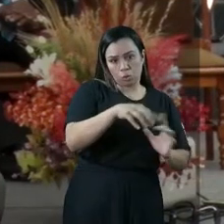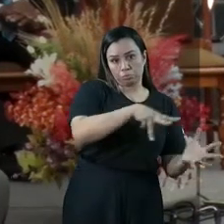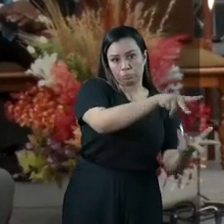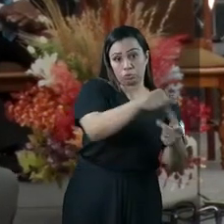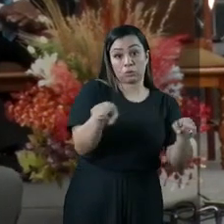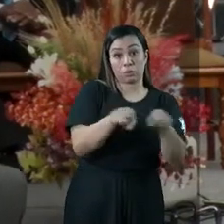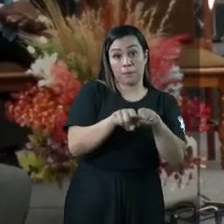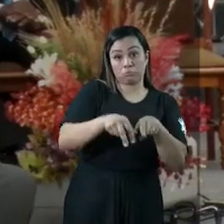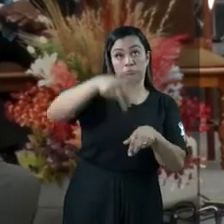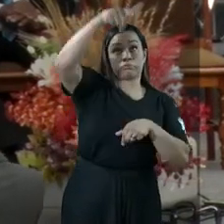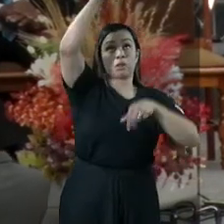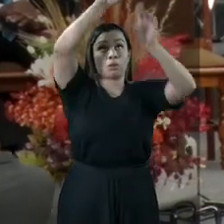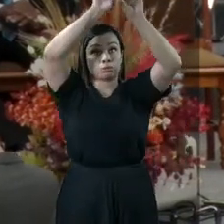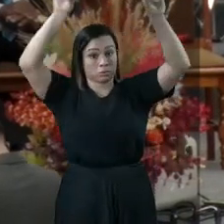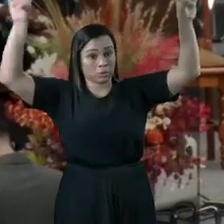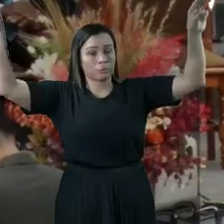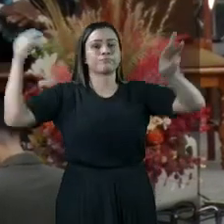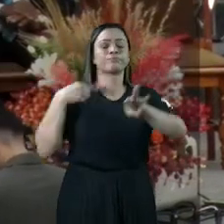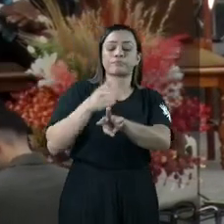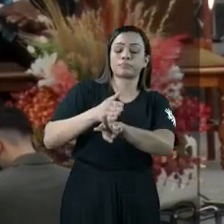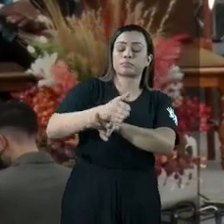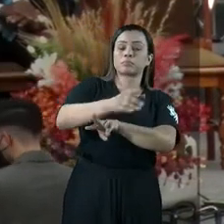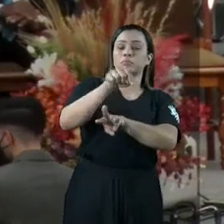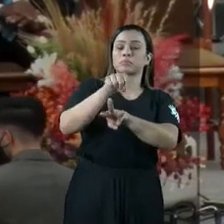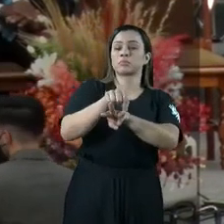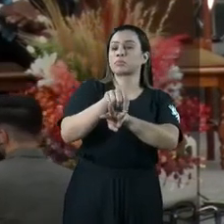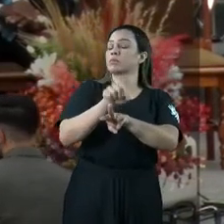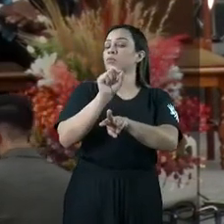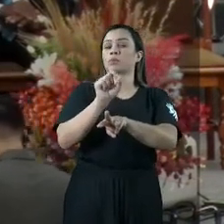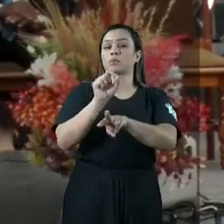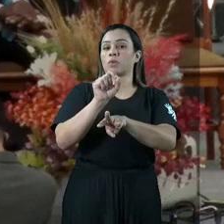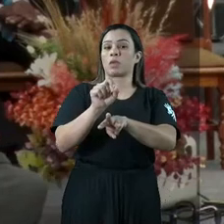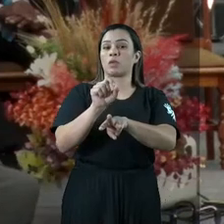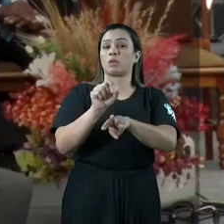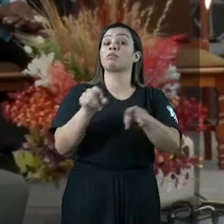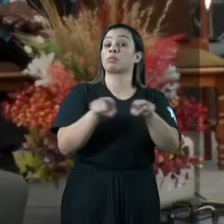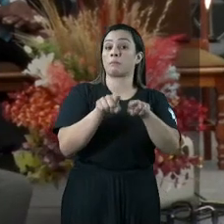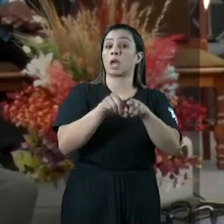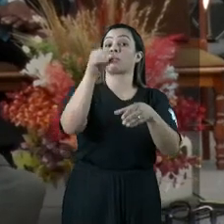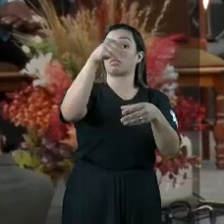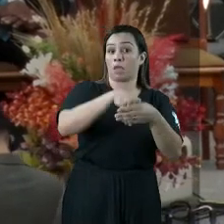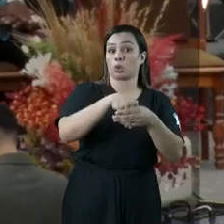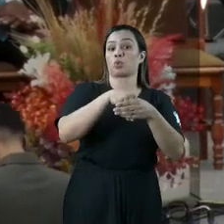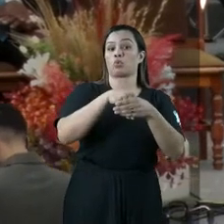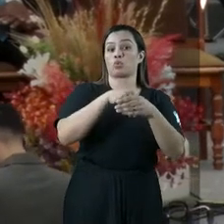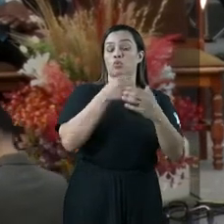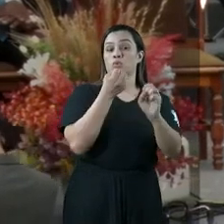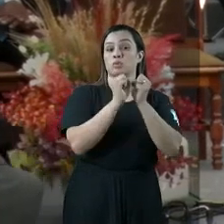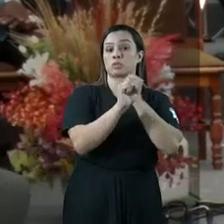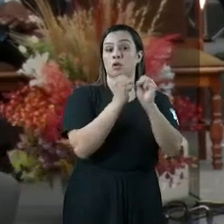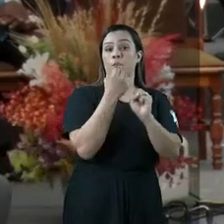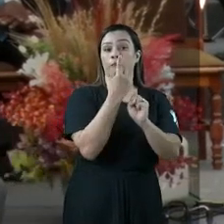celestial. A terceira verdade, contida dentro do Salmo 24, é enxergada